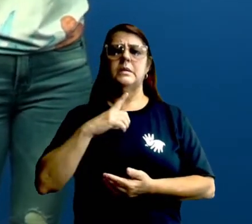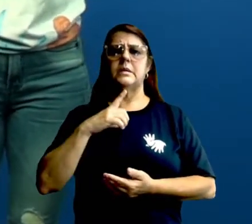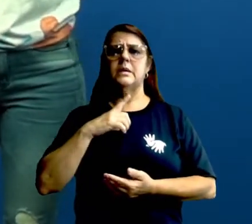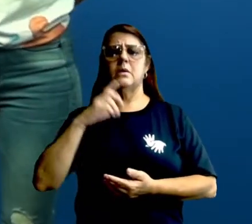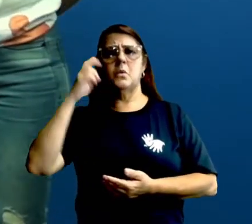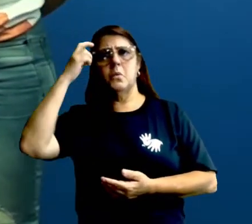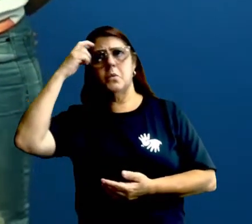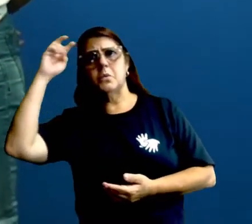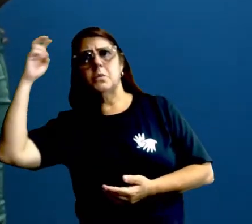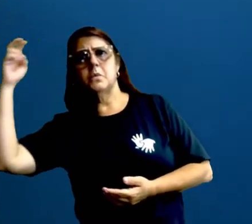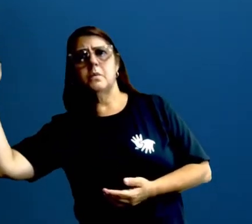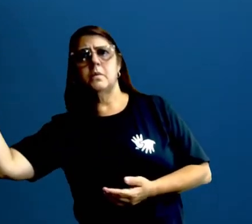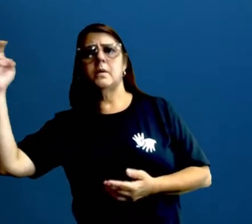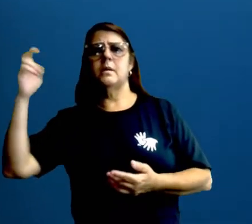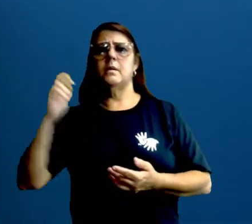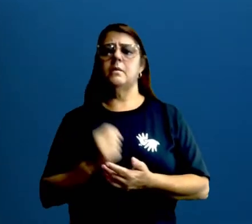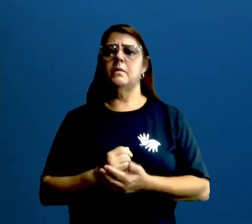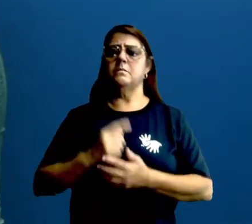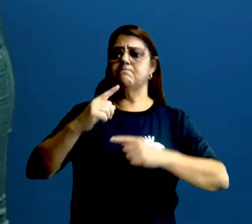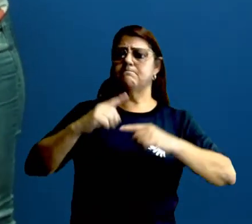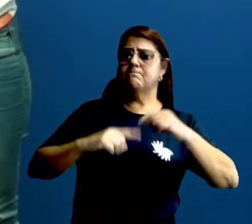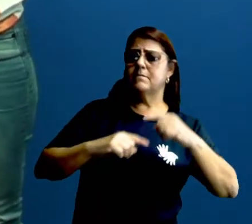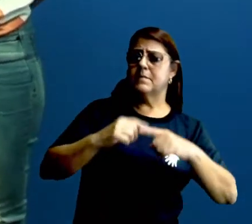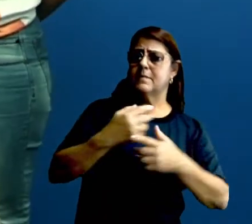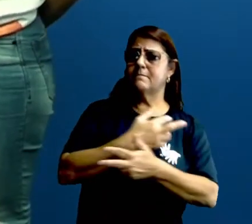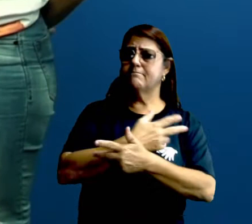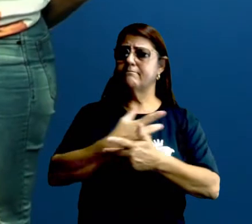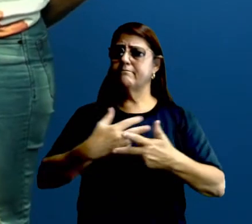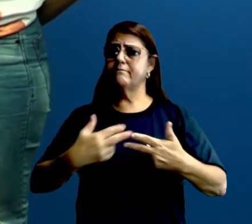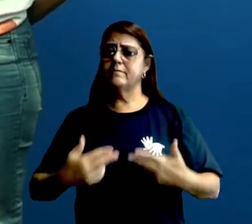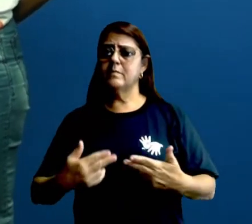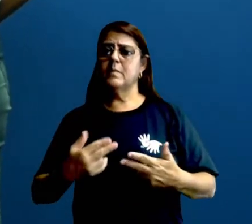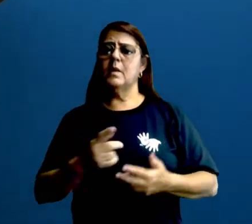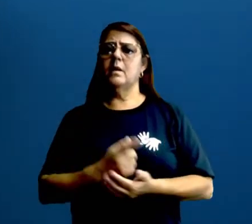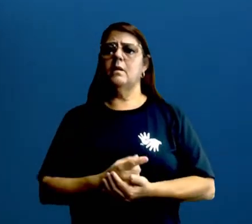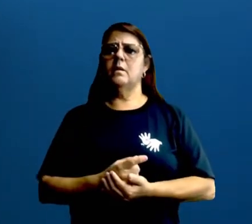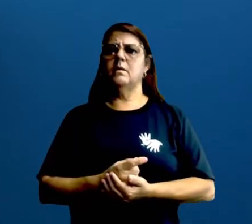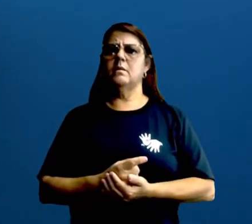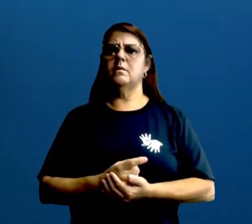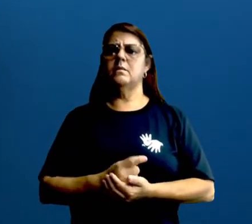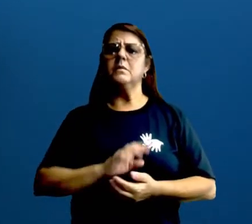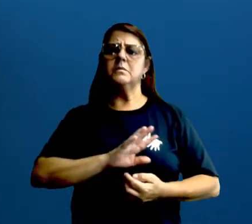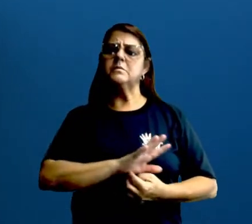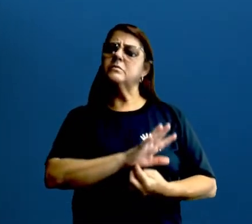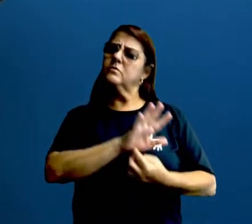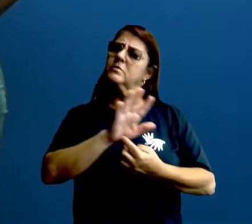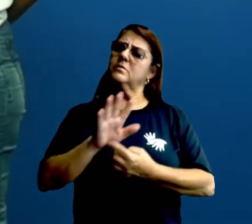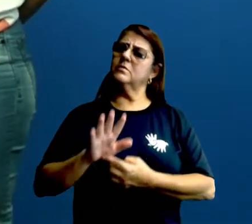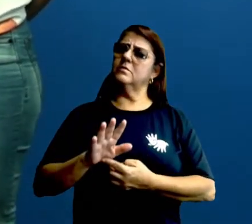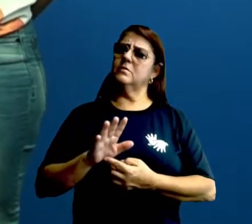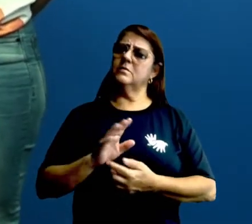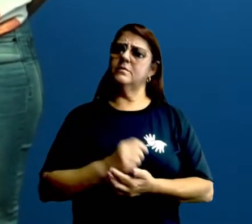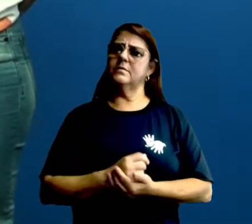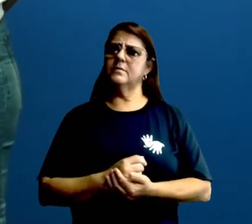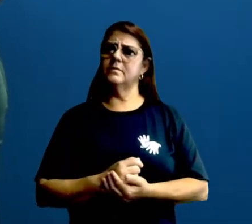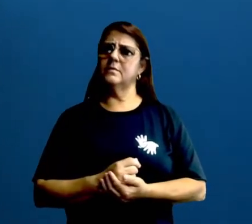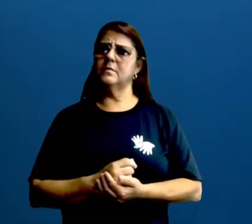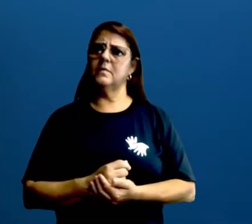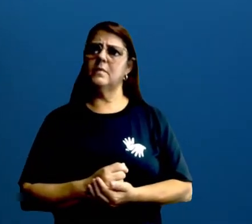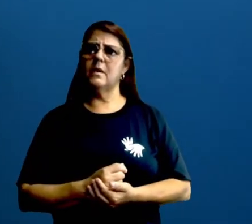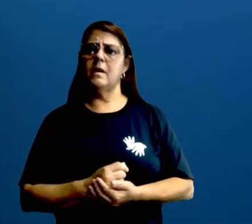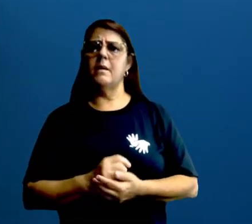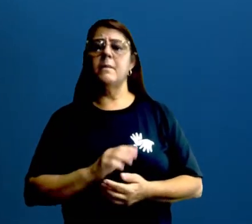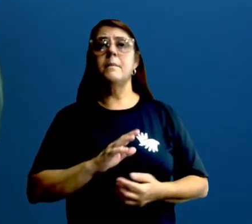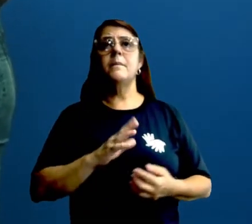Patrimônio cultural, patrimônio imaterial, enfim. Eu acho que a foto é bem representativa, né? Ou seja, ela é